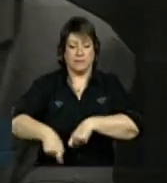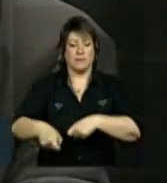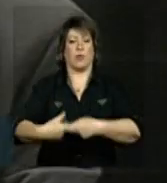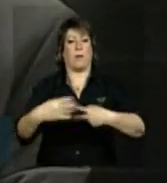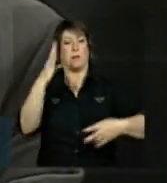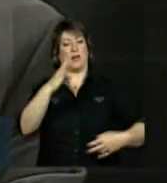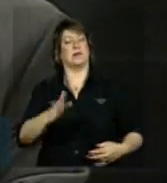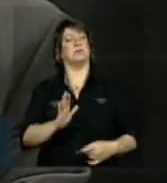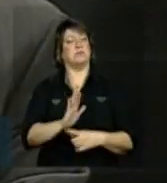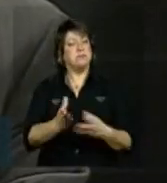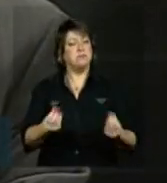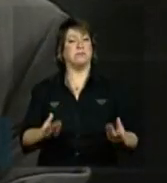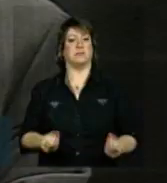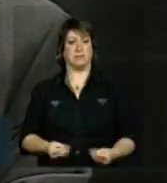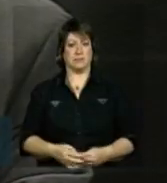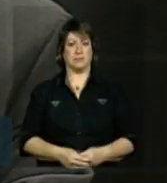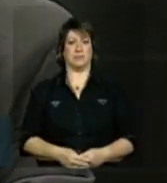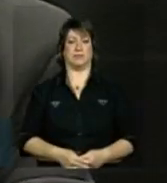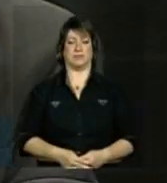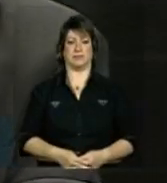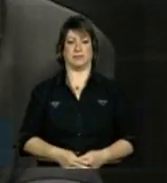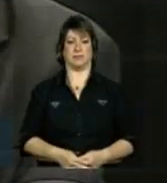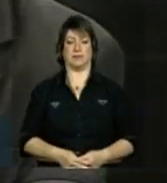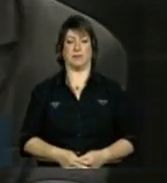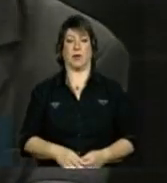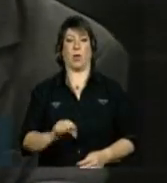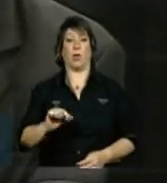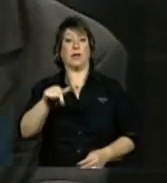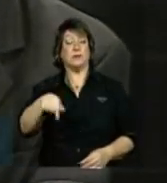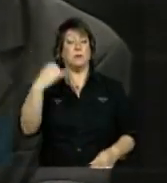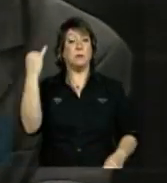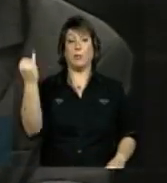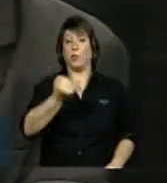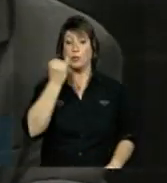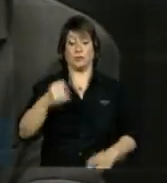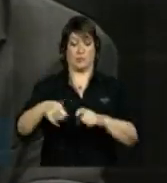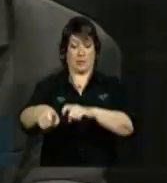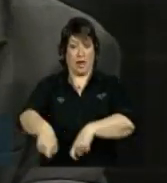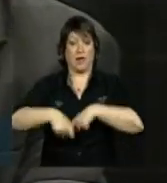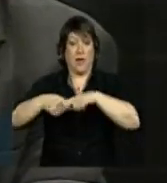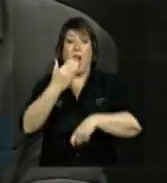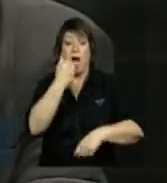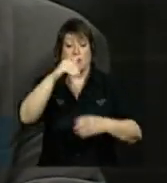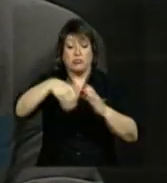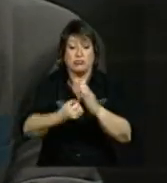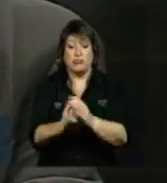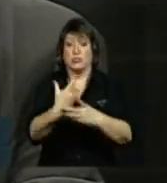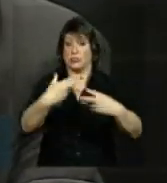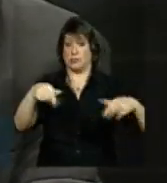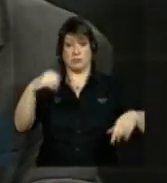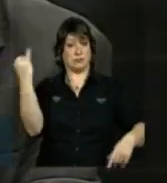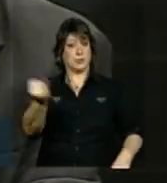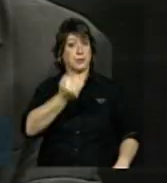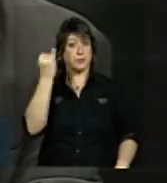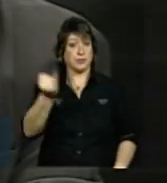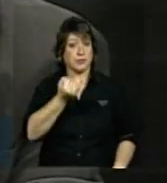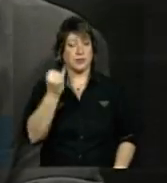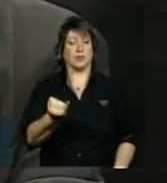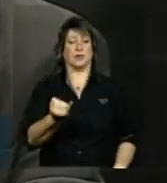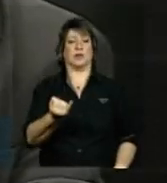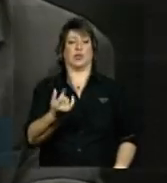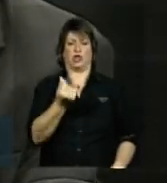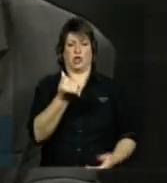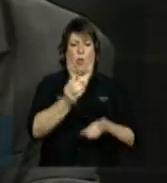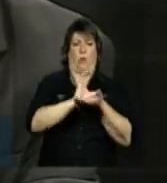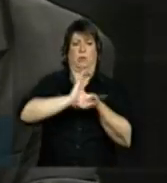ela merece. O tamanho que a agricultura está tendo nos dias de hoje, os recursos